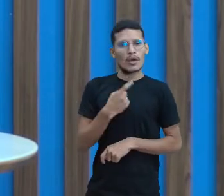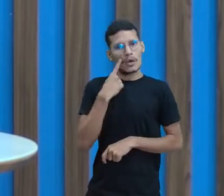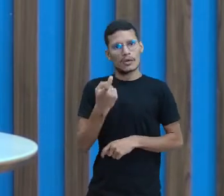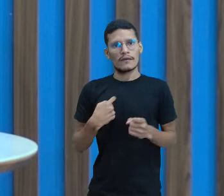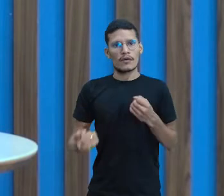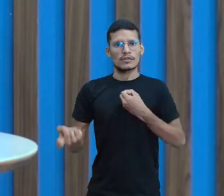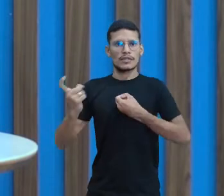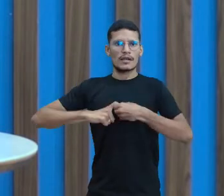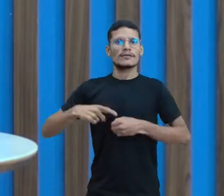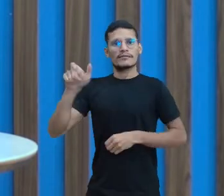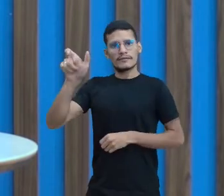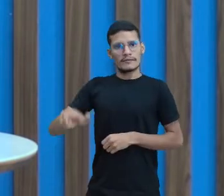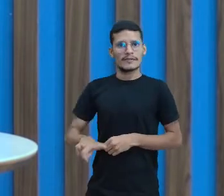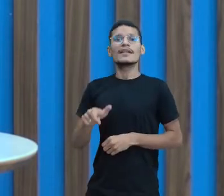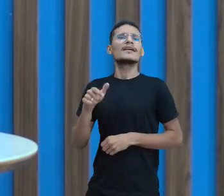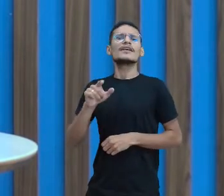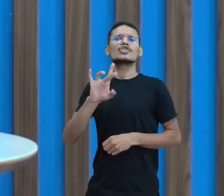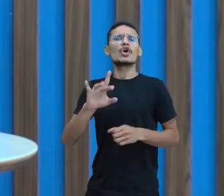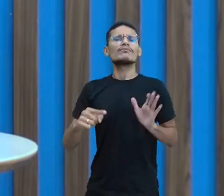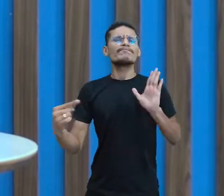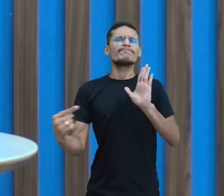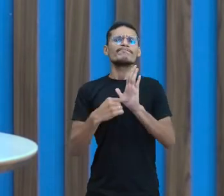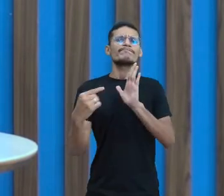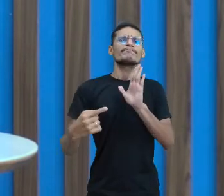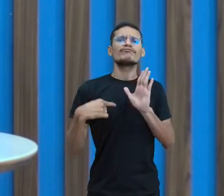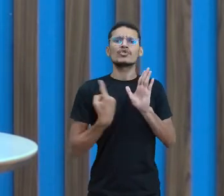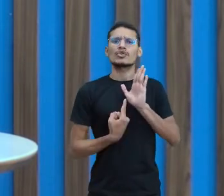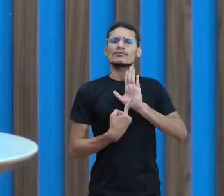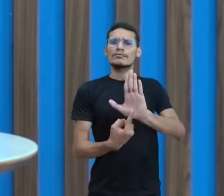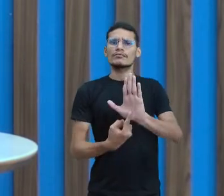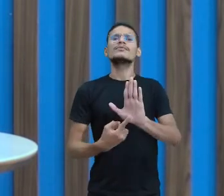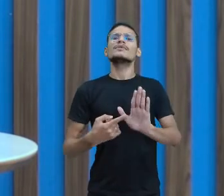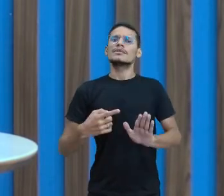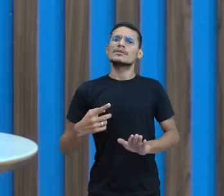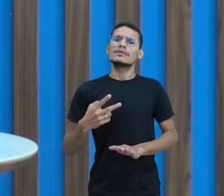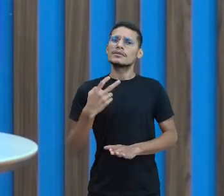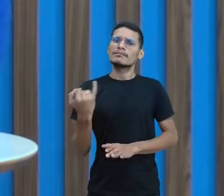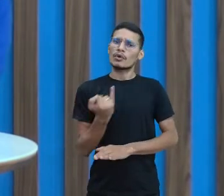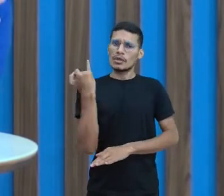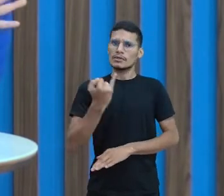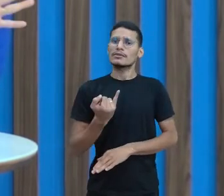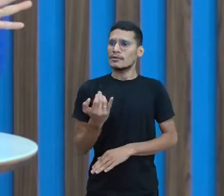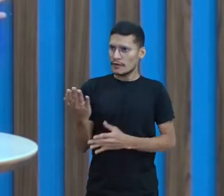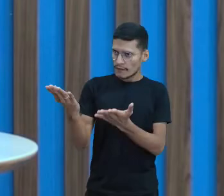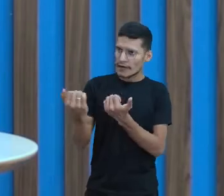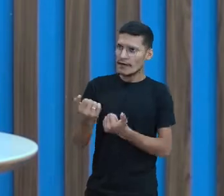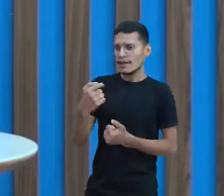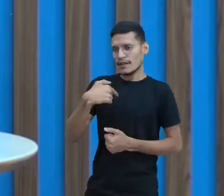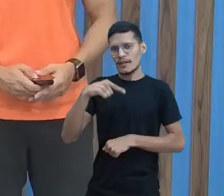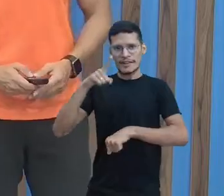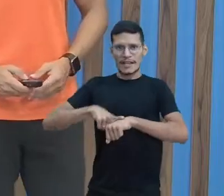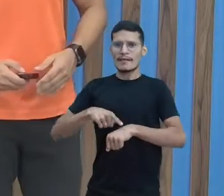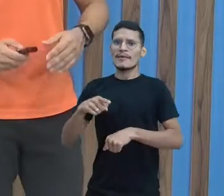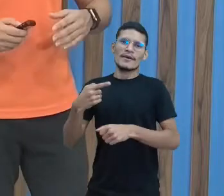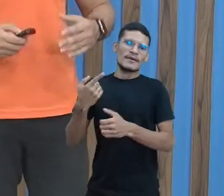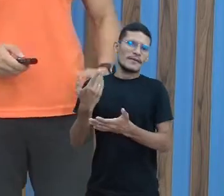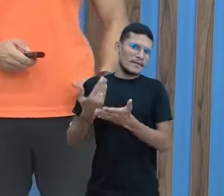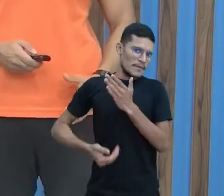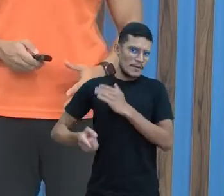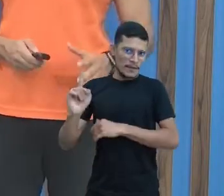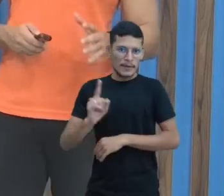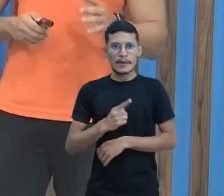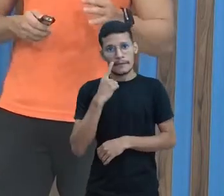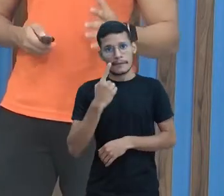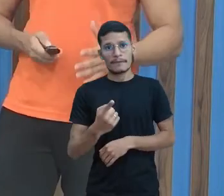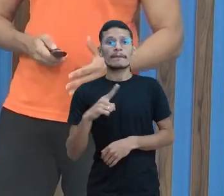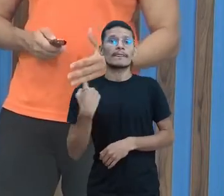ele, gente. Foi só um ponto de atenção que eu acho bem importante reforçar, tá certo? Vai lá, professor, para não tomar muito seu tempo. Bom,